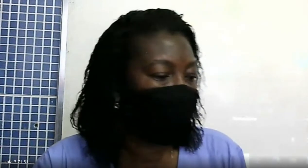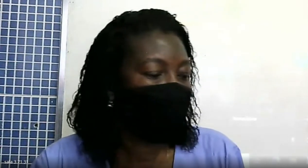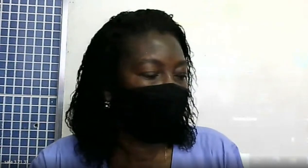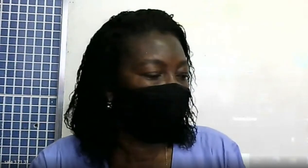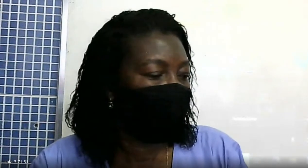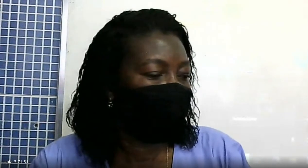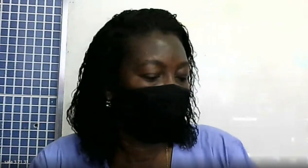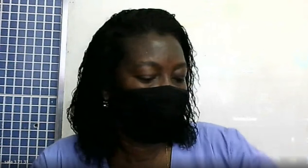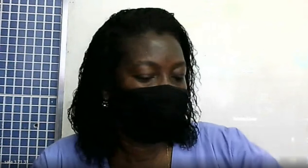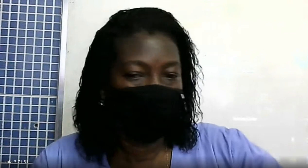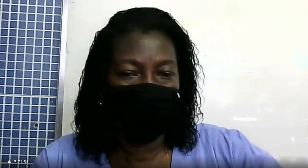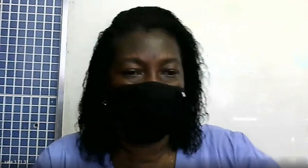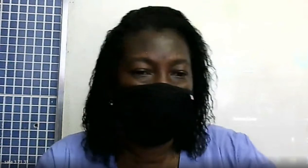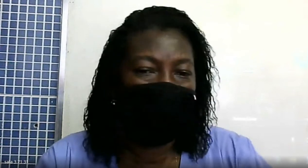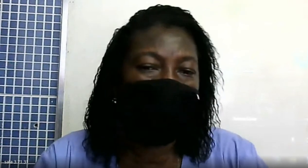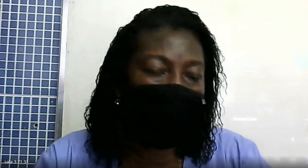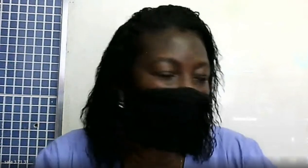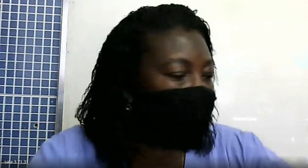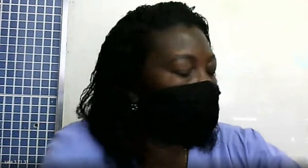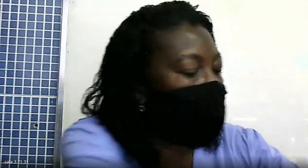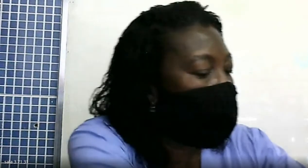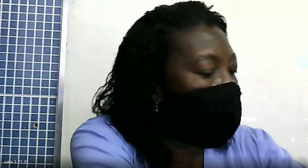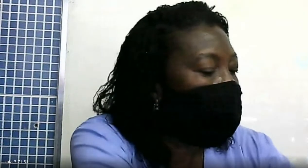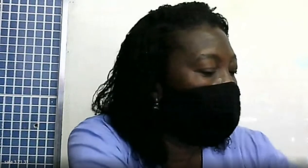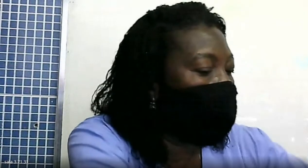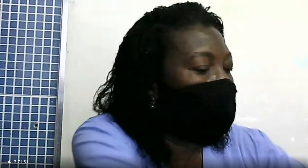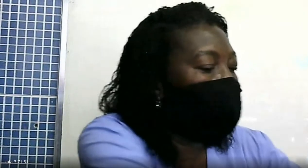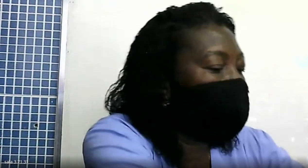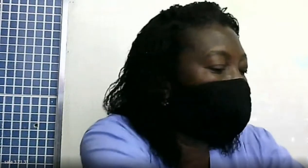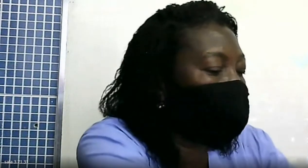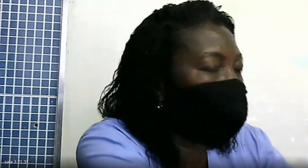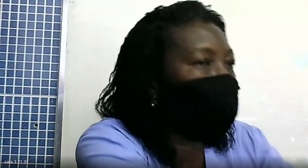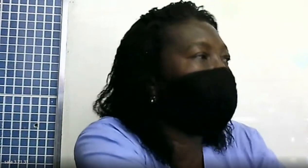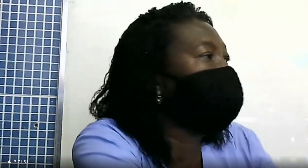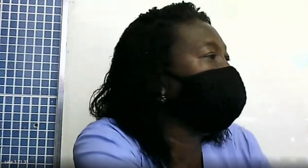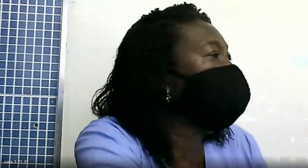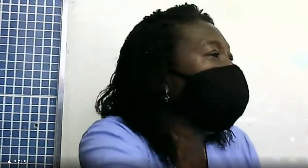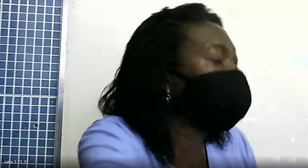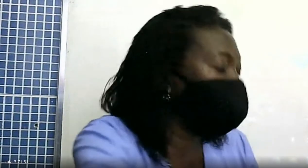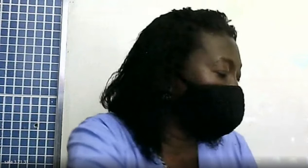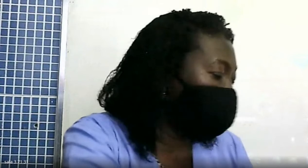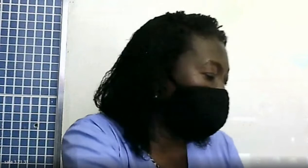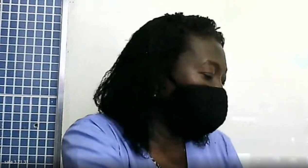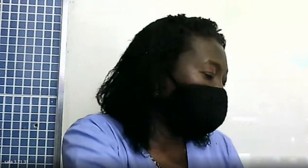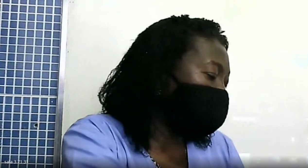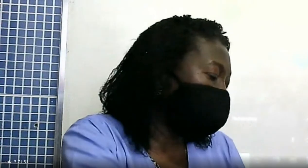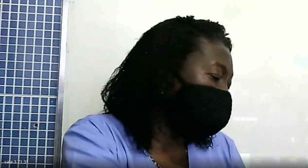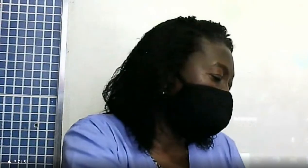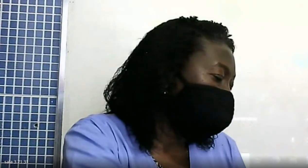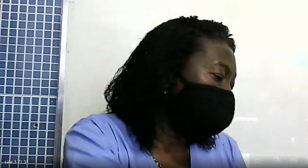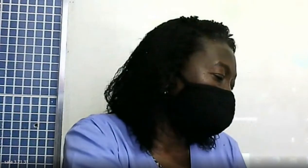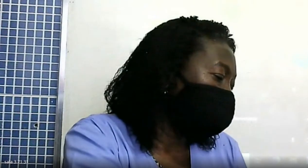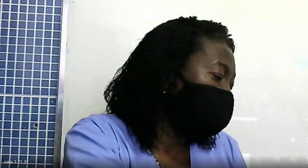dúvida? Não, né? Mariana e Pedro, vão entregando aqui para